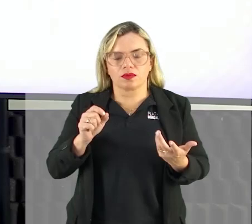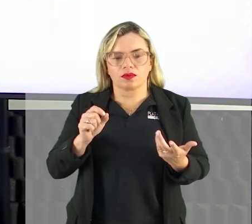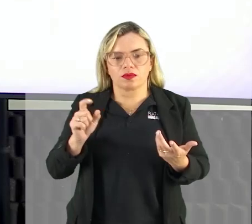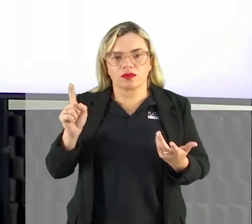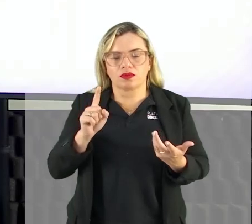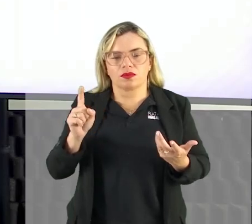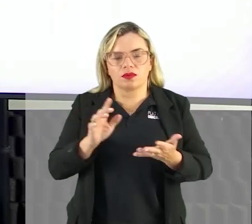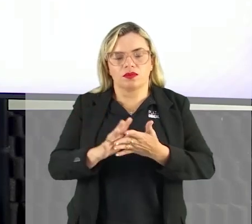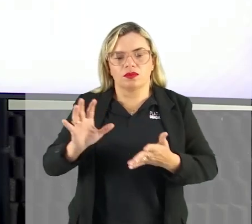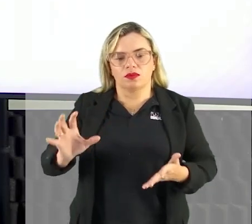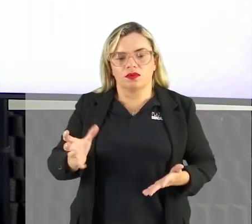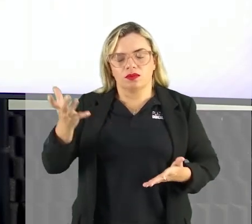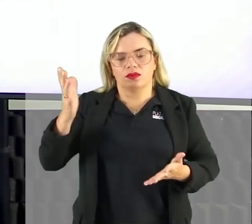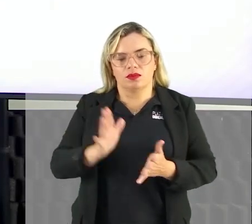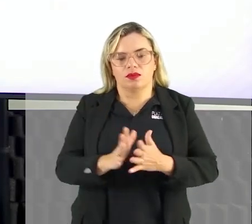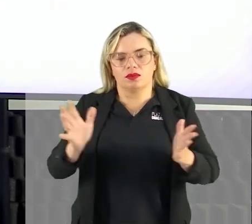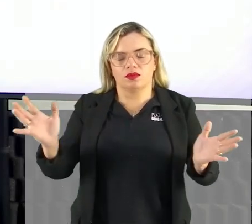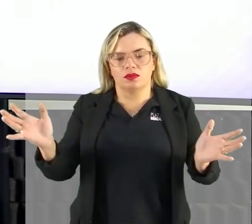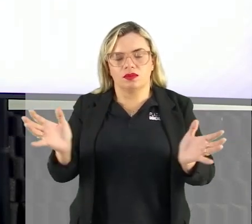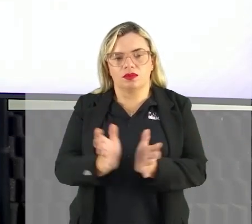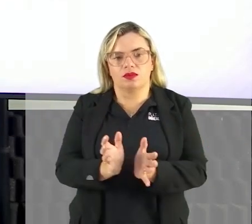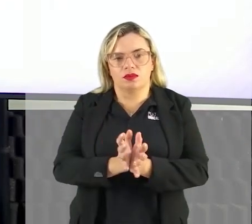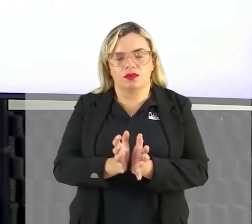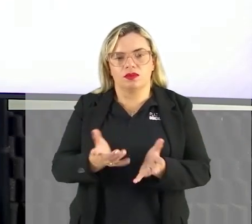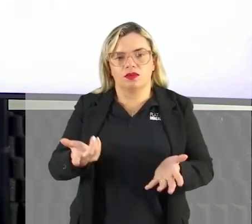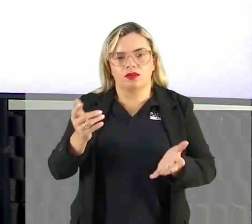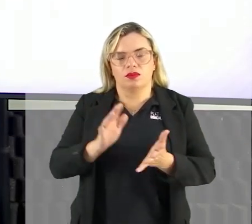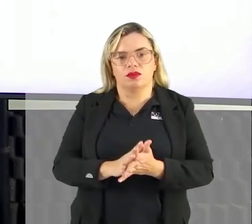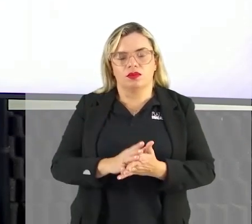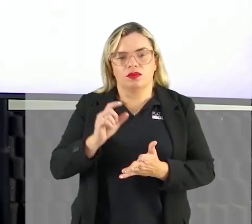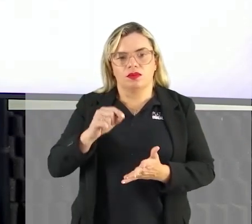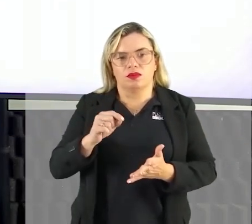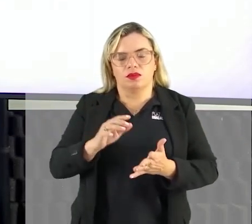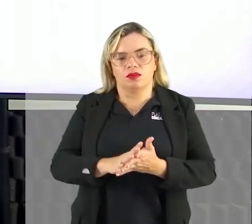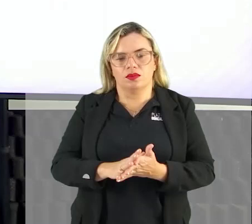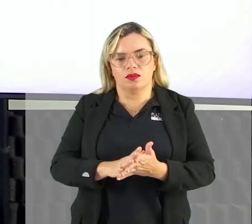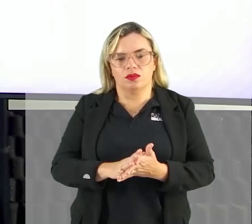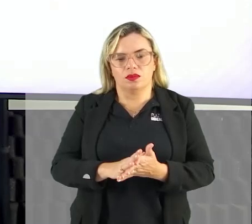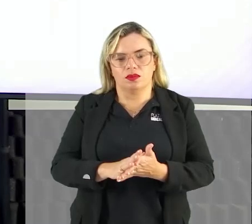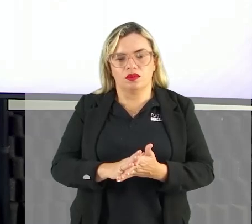não aconteceria se o grupo de organismos que